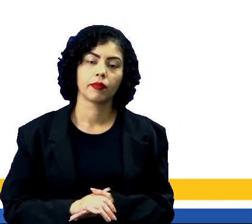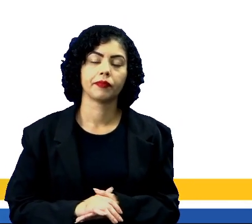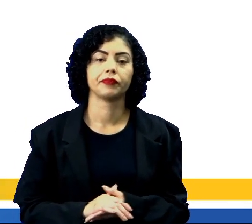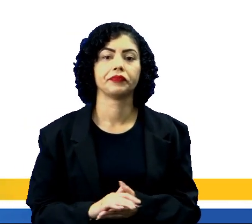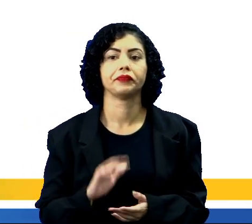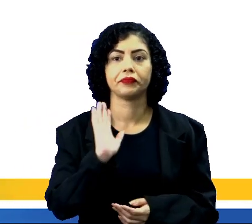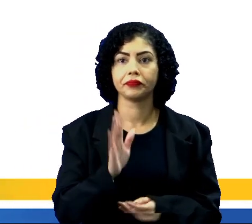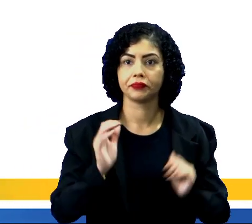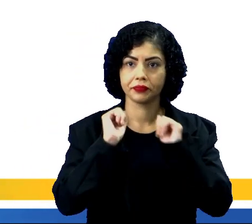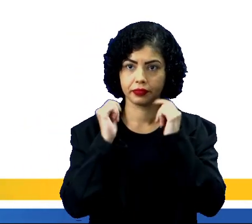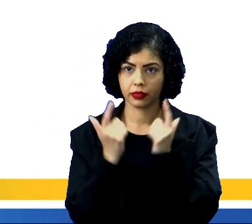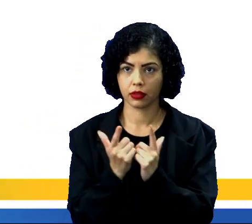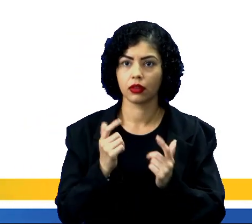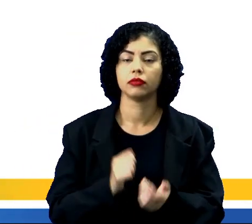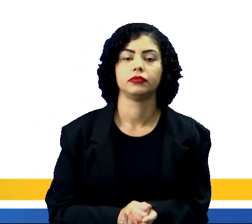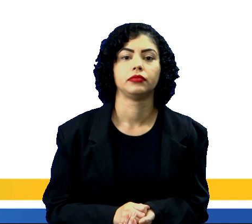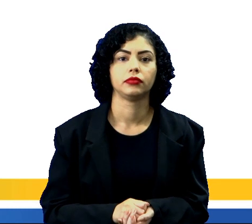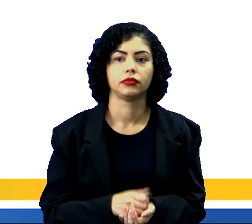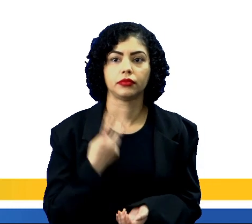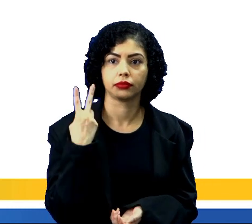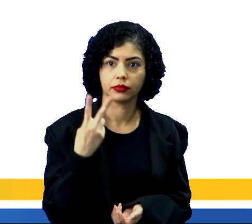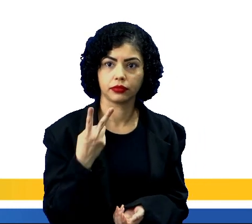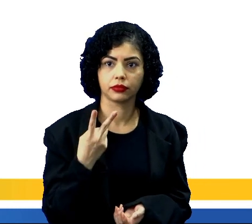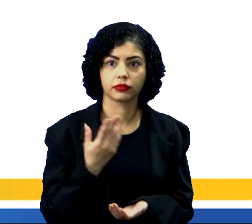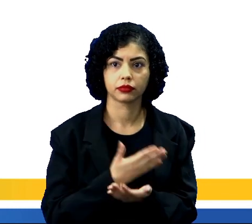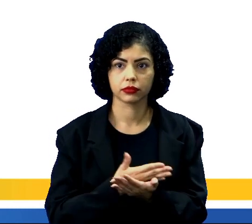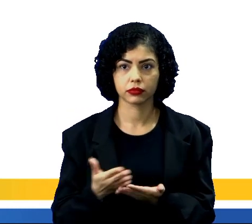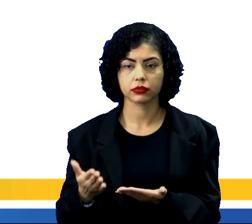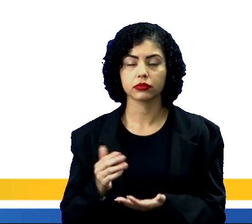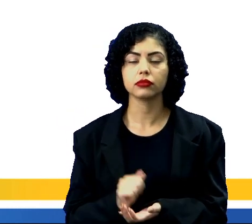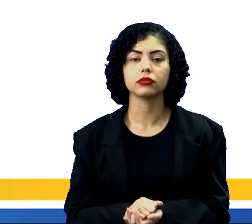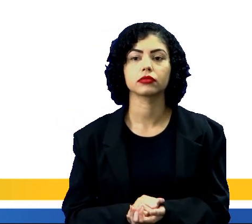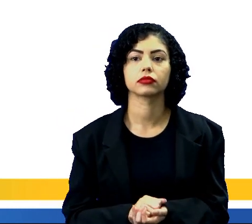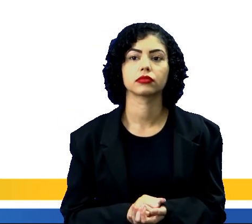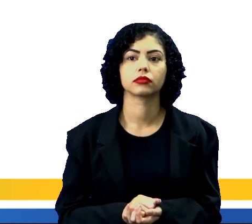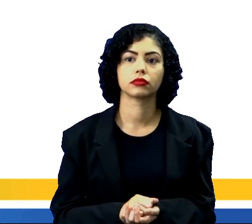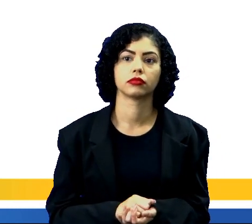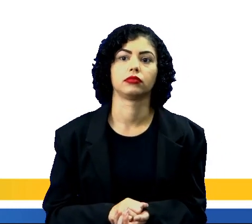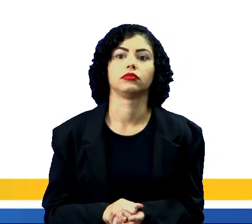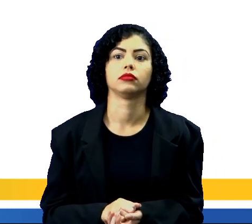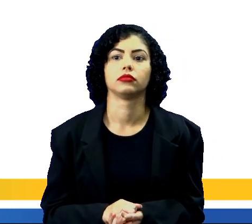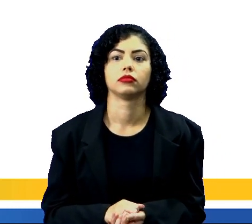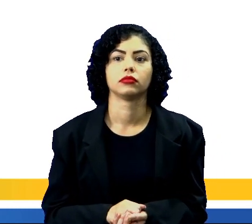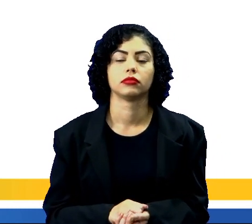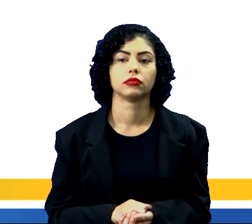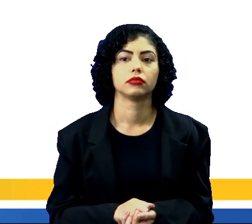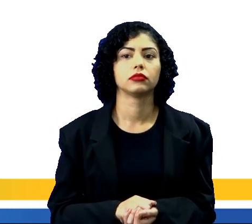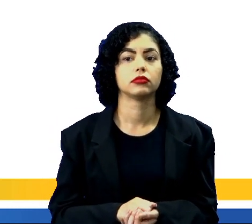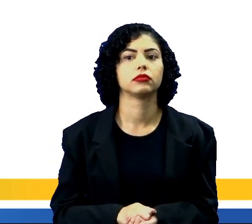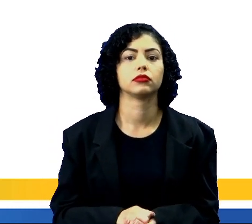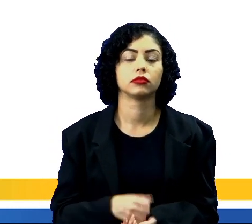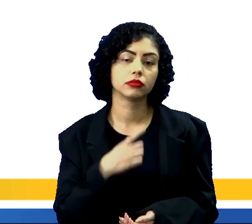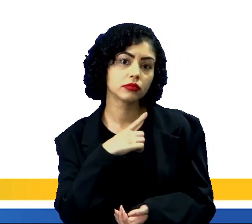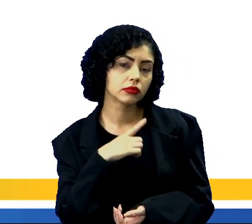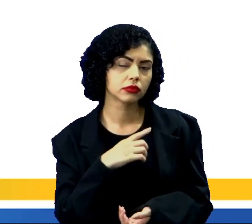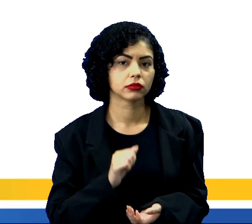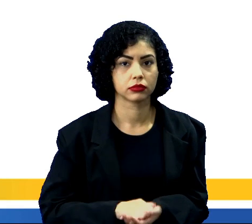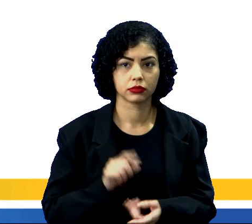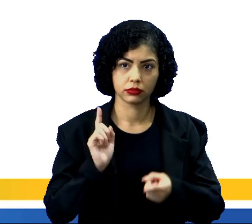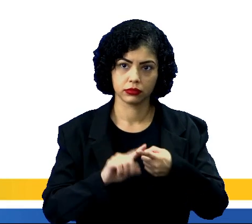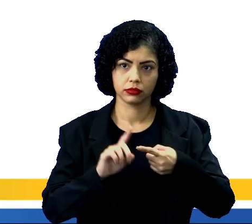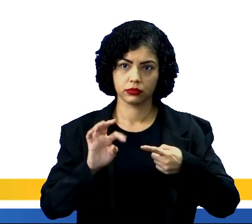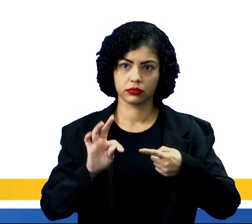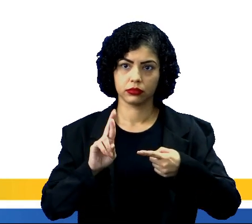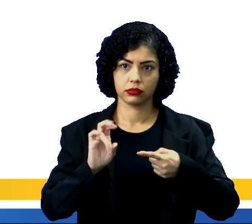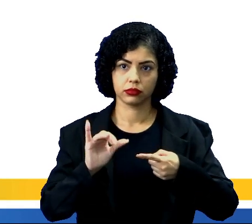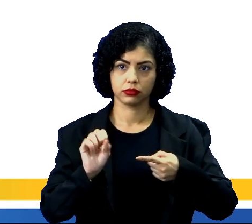Já as assembleias, né, que eram duas no início na Roma, né, Roma República, eram a Assembleia